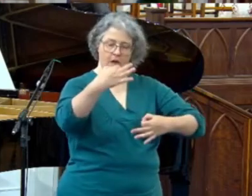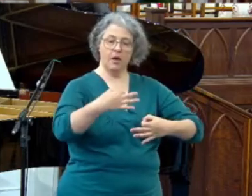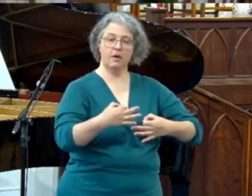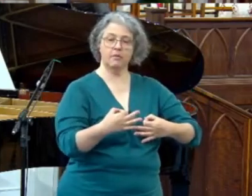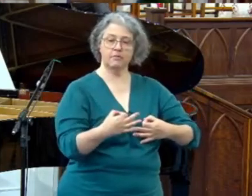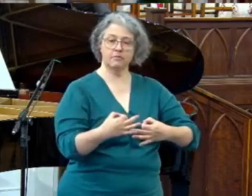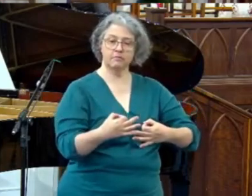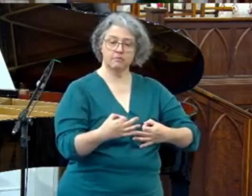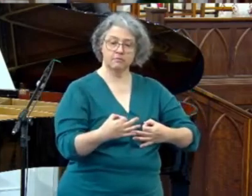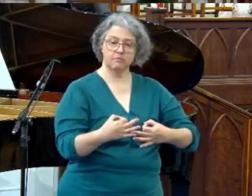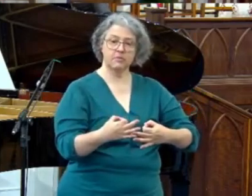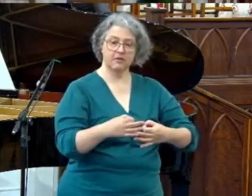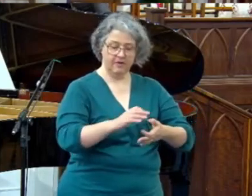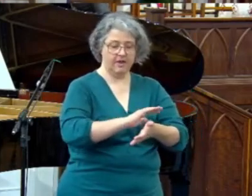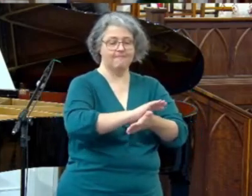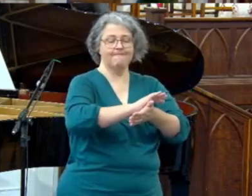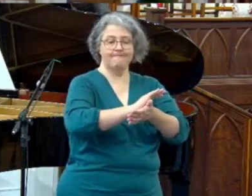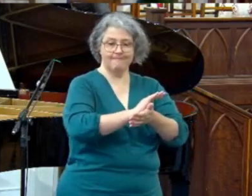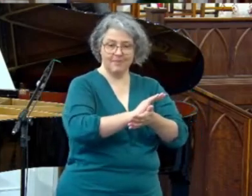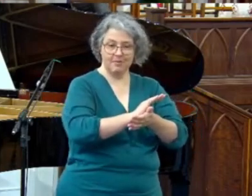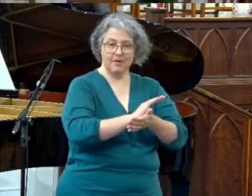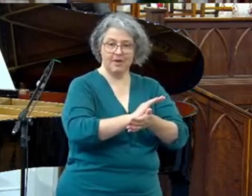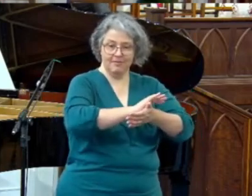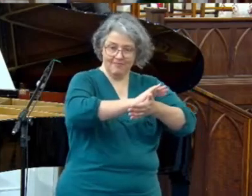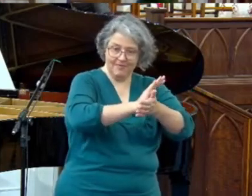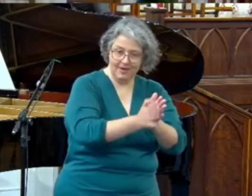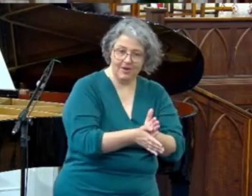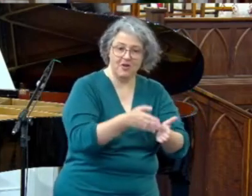irá condenar